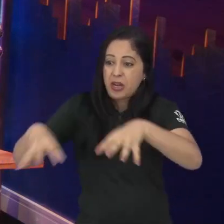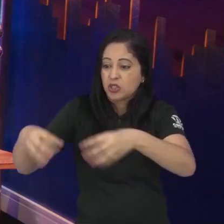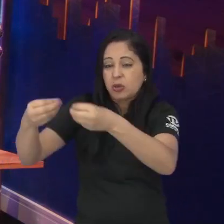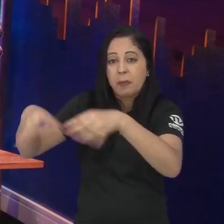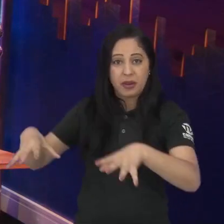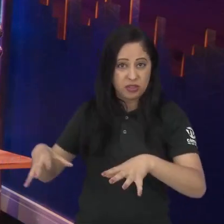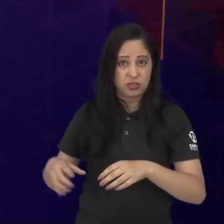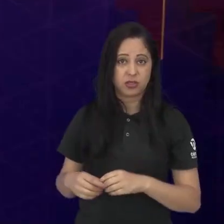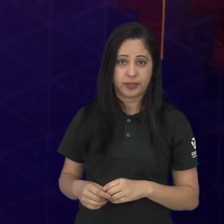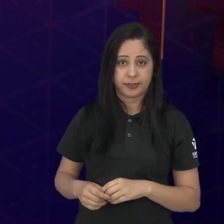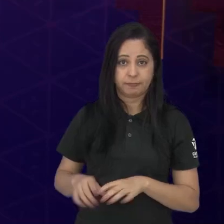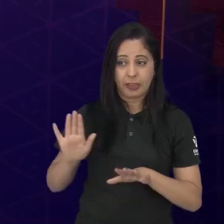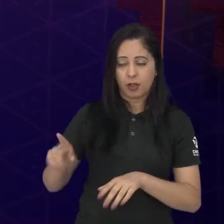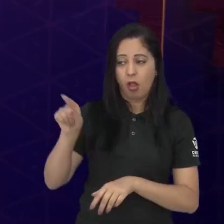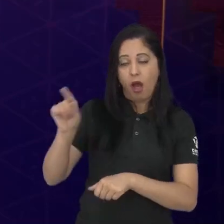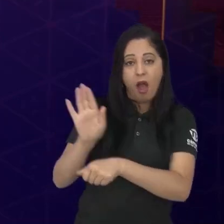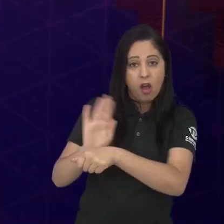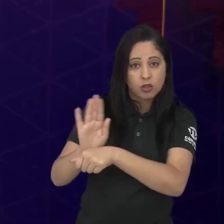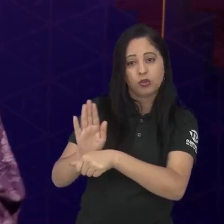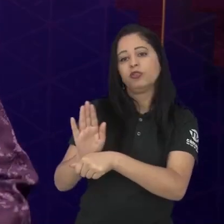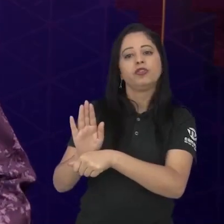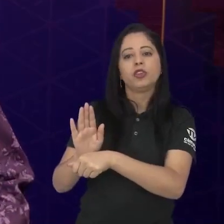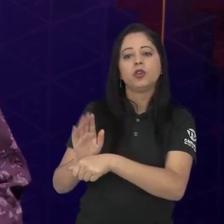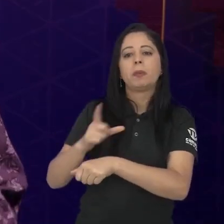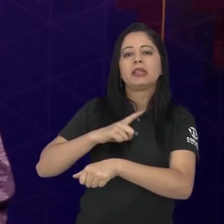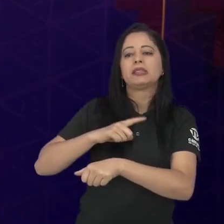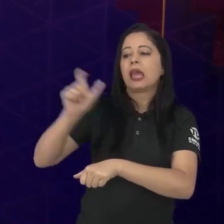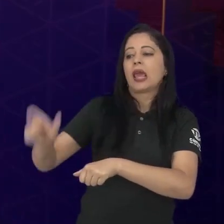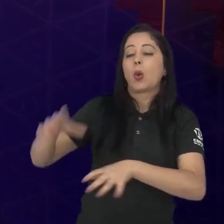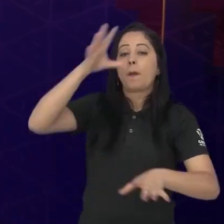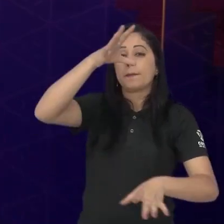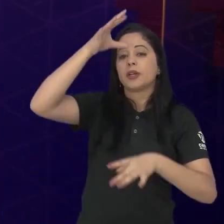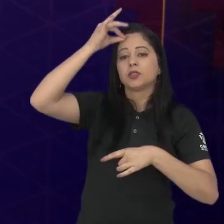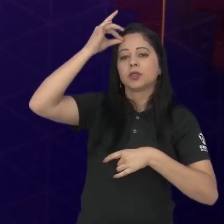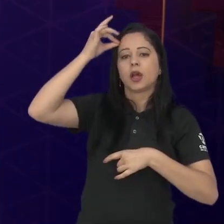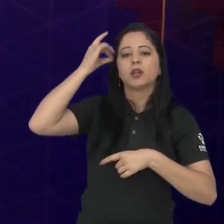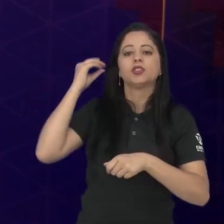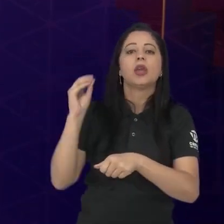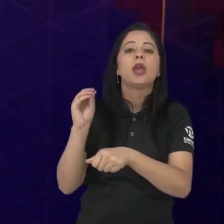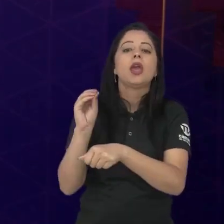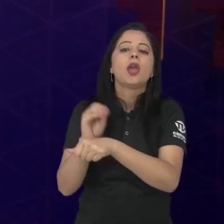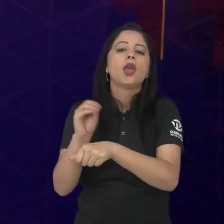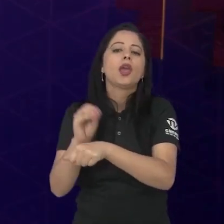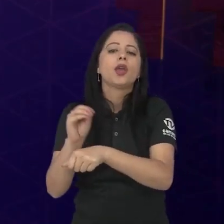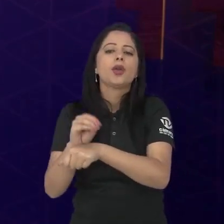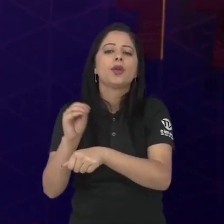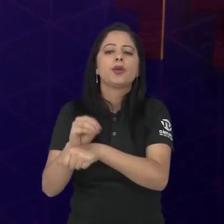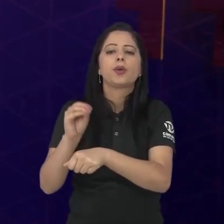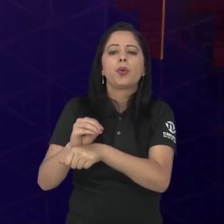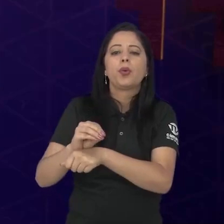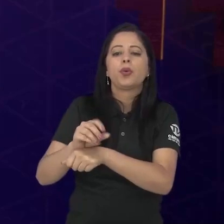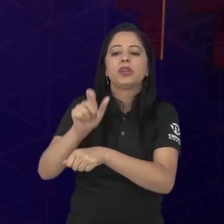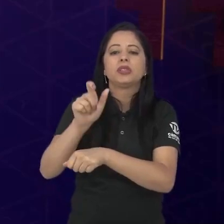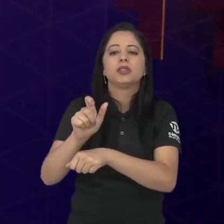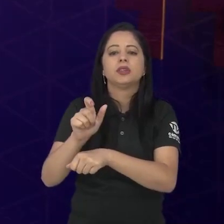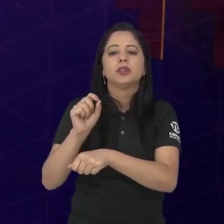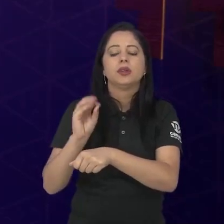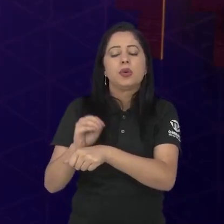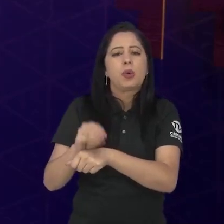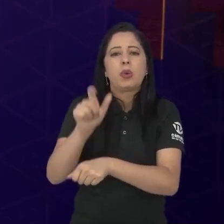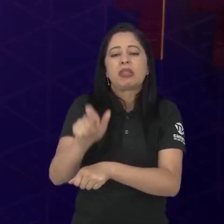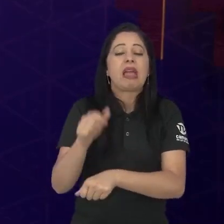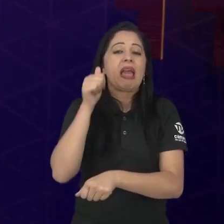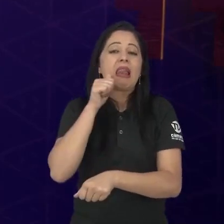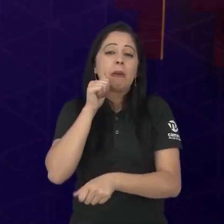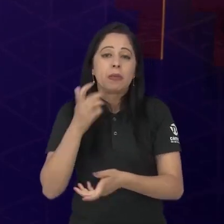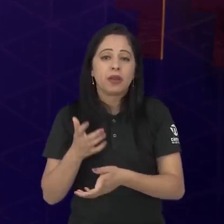The Last of Us, o Joel lá, ele protege a minazinha, que ela meio que é a cura.